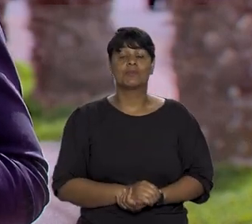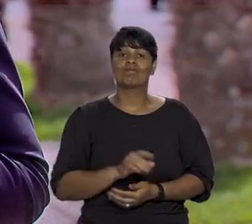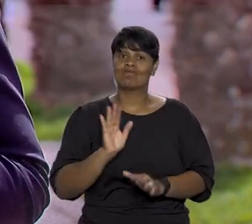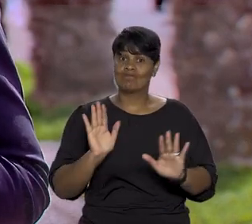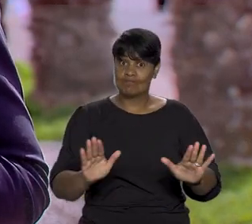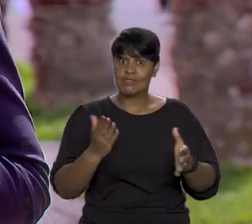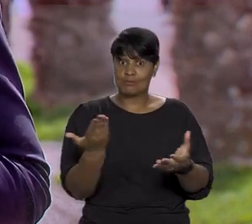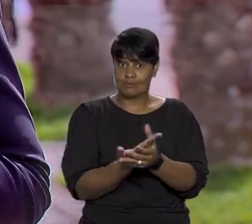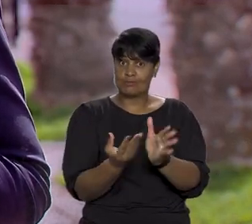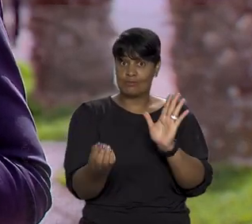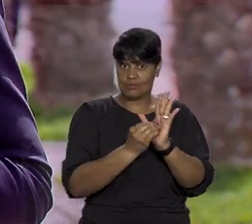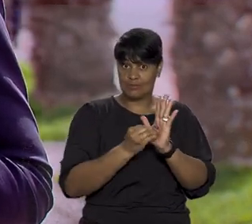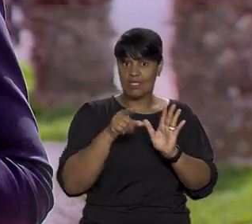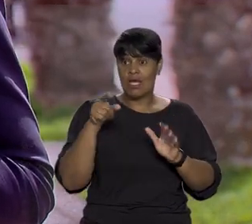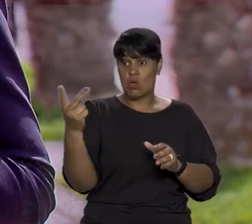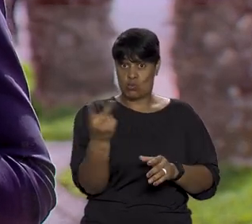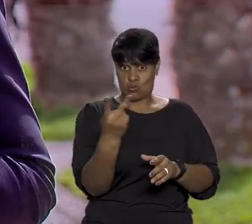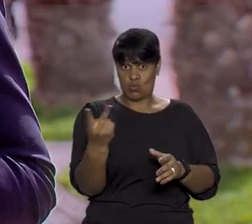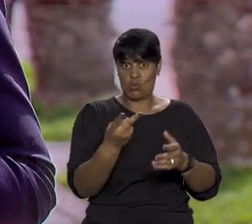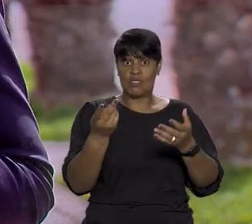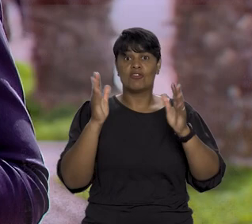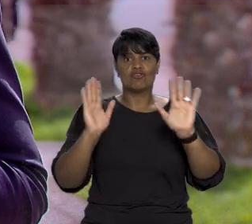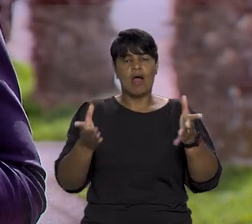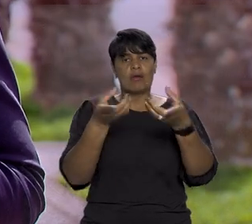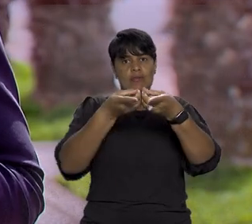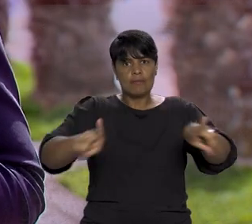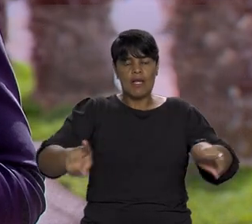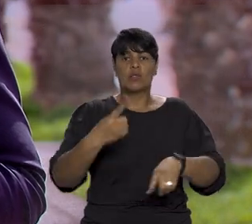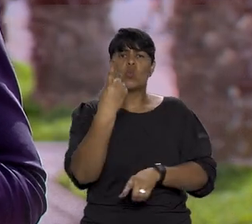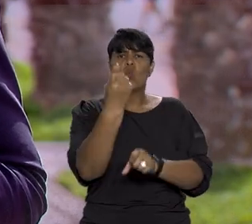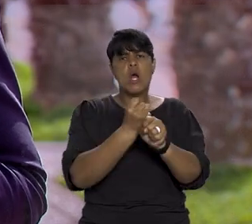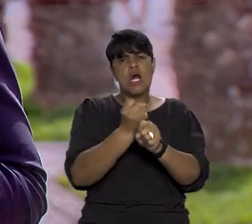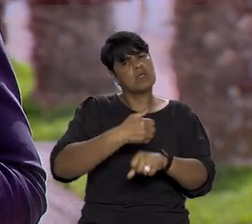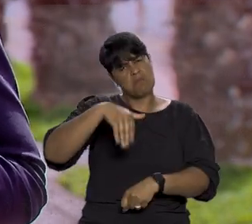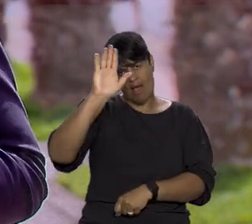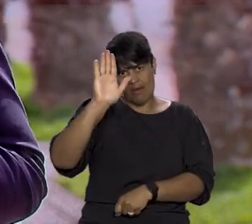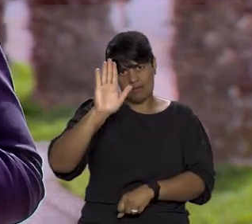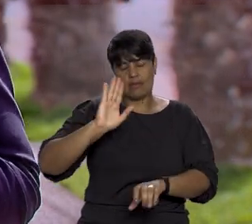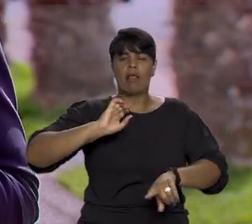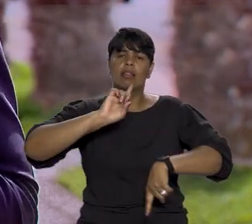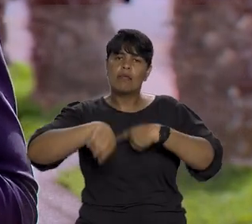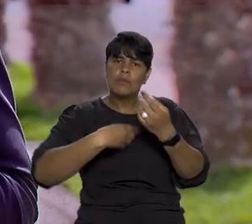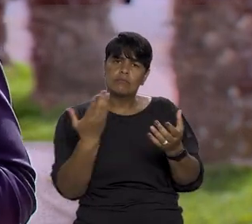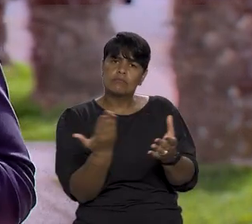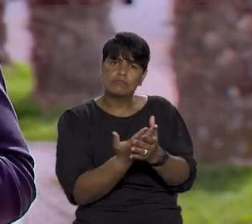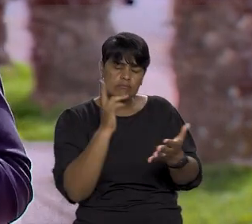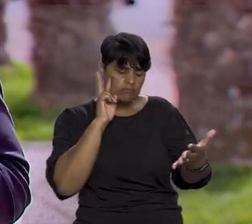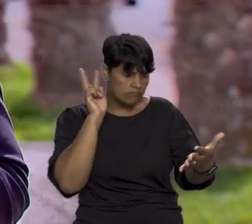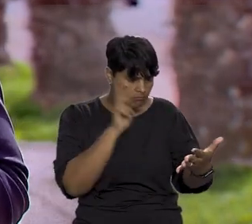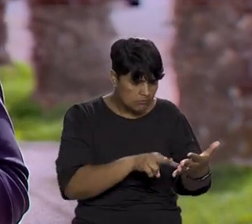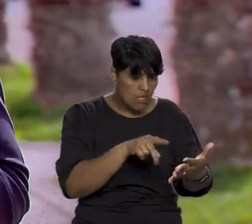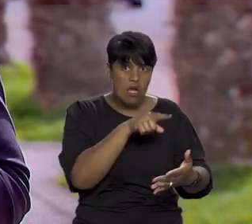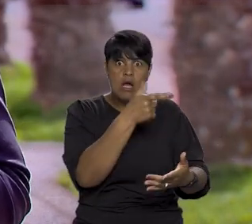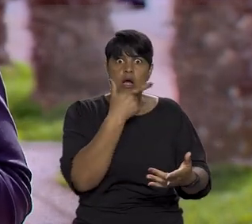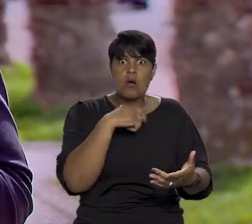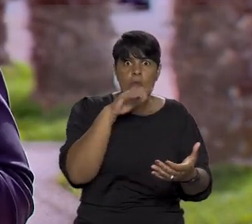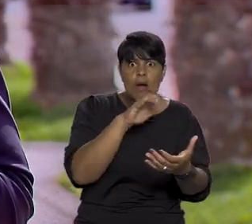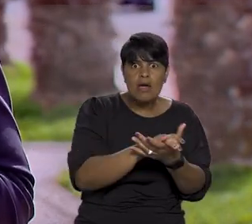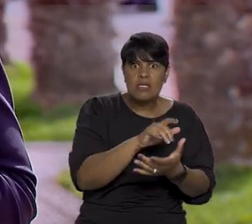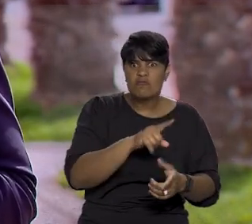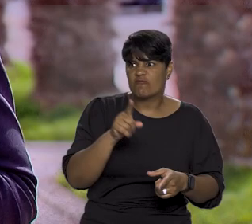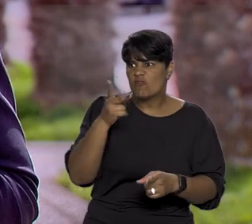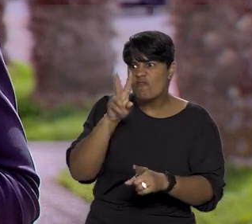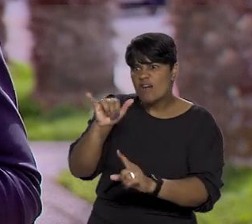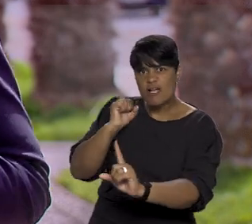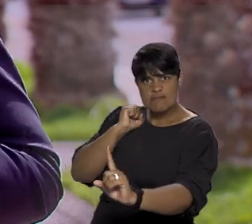15 anos mas estava separado fazia um ano ao saber dos processos com pedidos de divórcio e pensão o ex-marido teria ameaçado